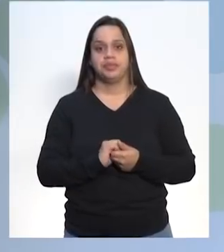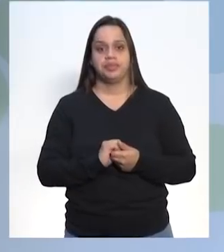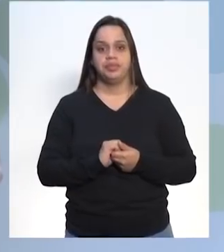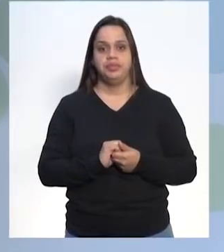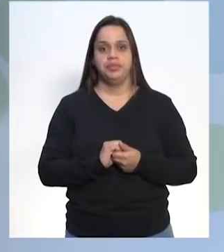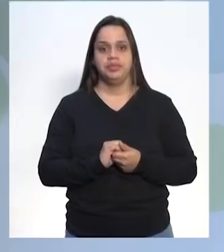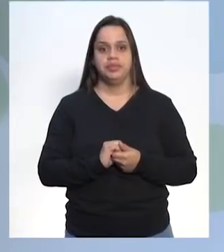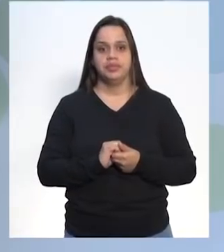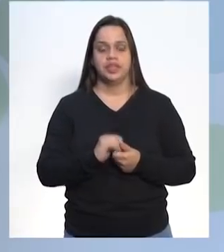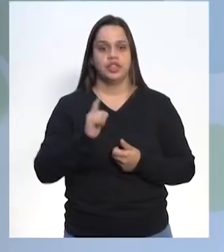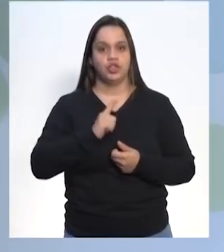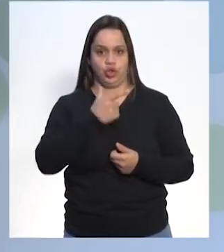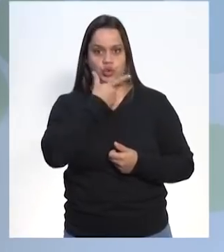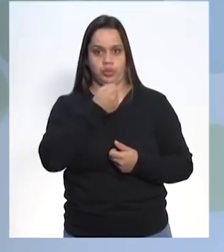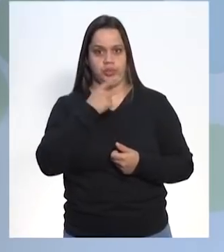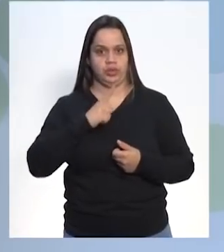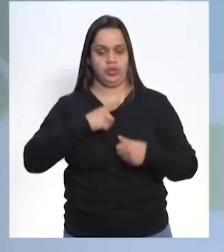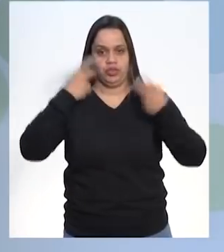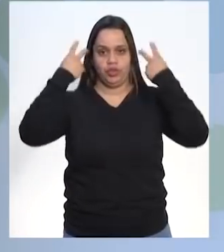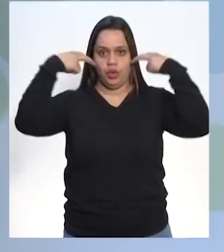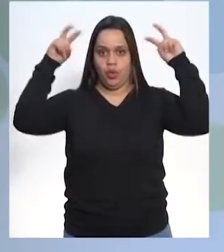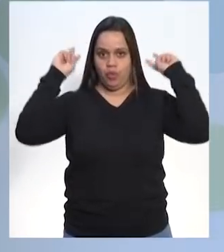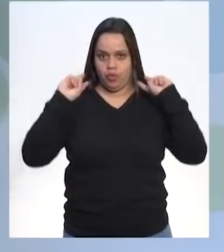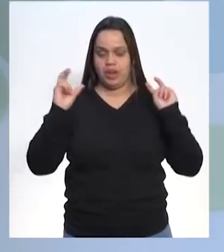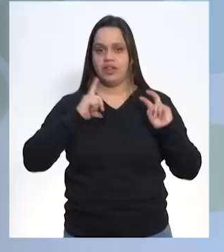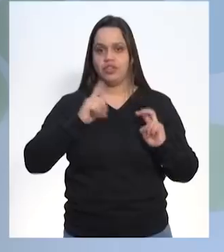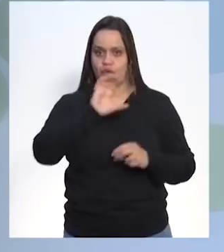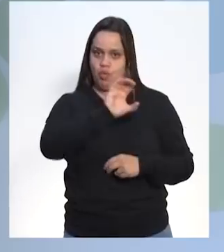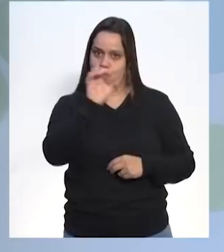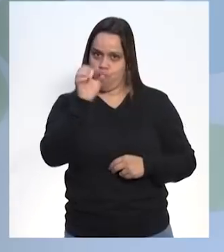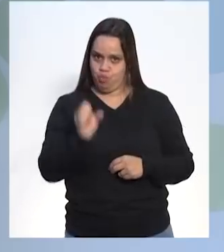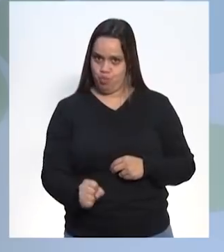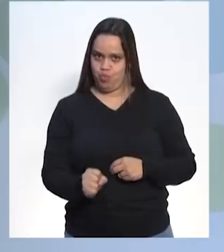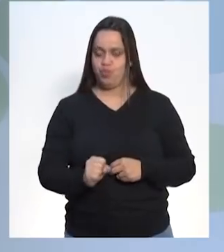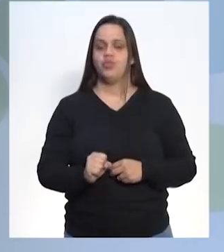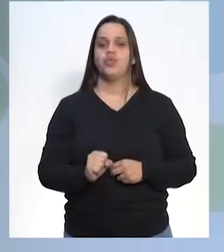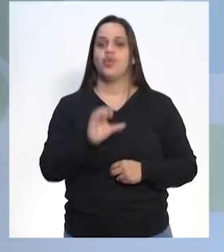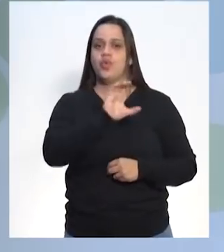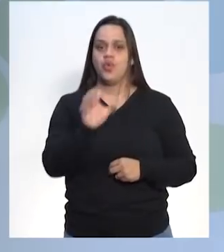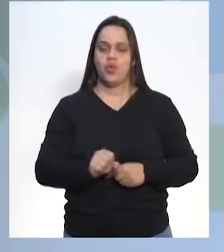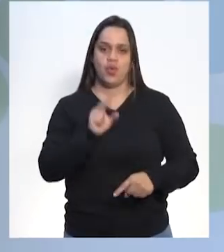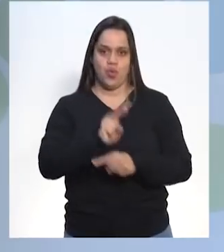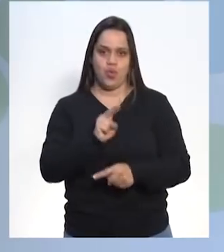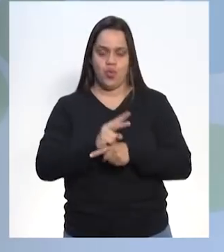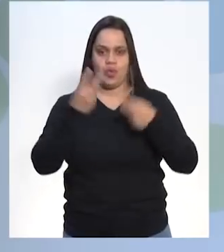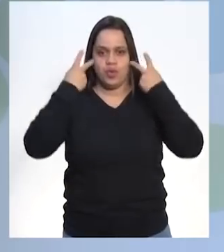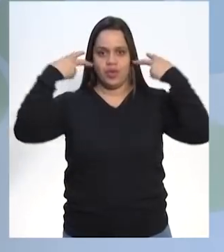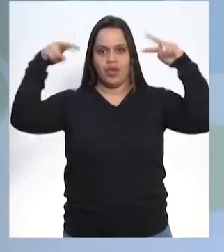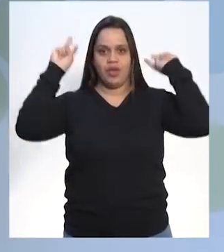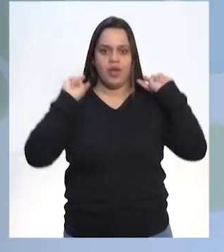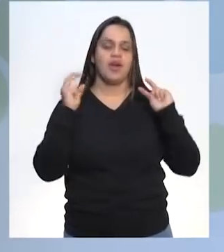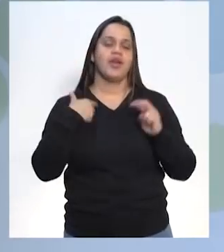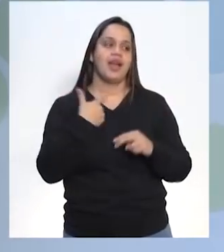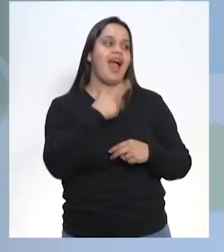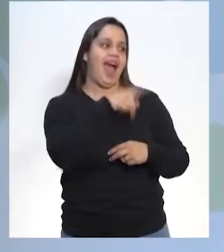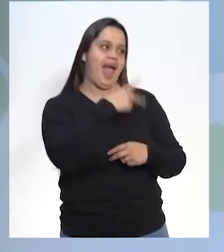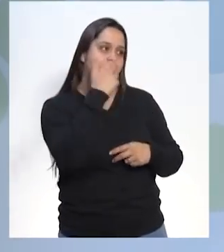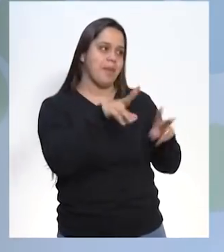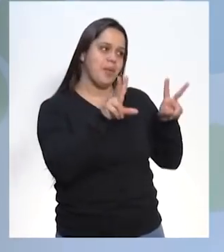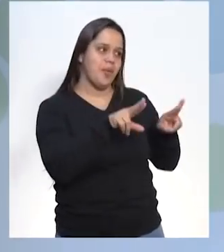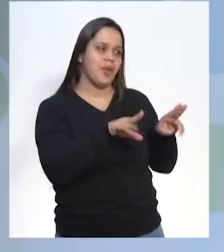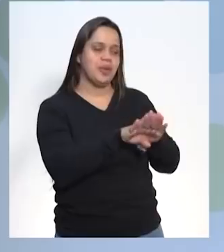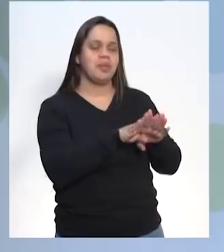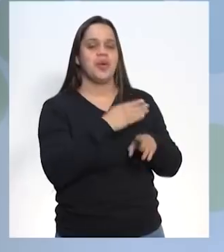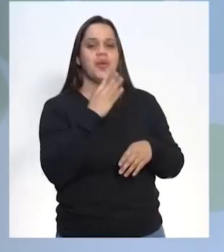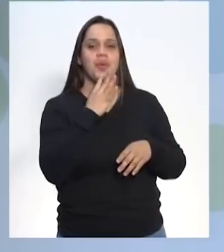que ele tinha as ovelhas, né? Um pastor. É a mesma história que eu pensei. É a mesma, né? Eu acredito que todos os professores precisavam. E ele